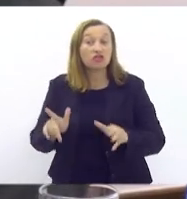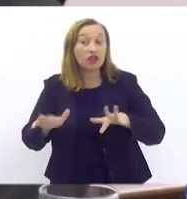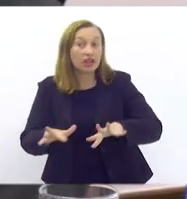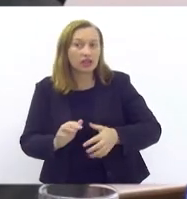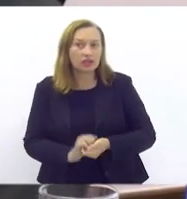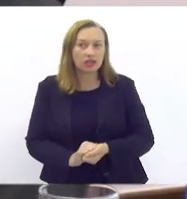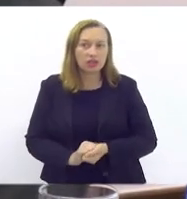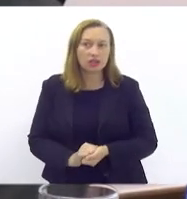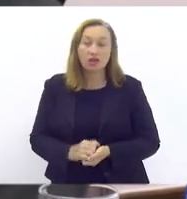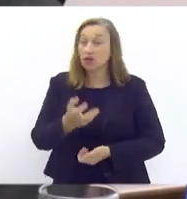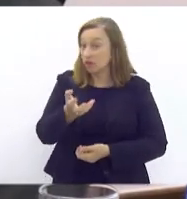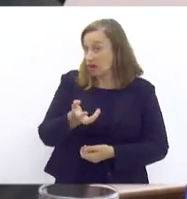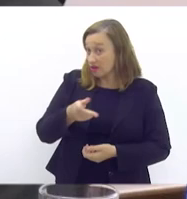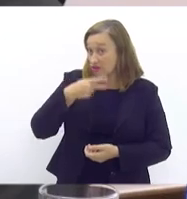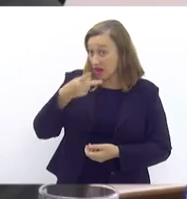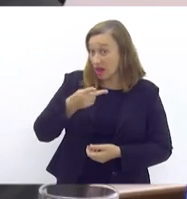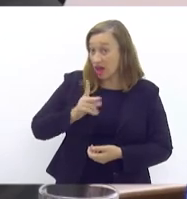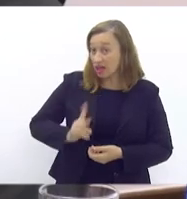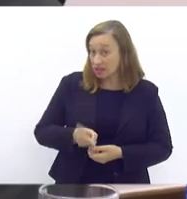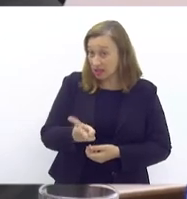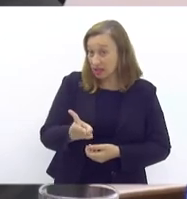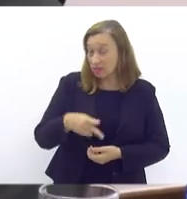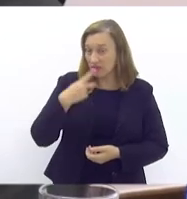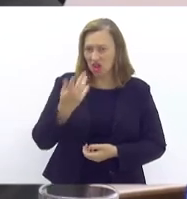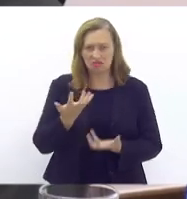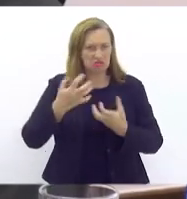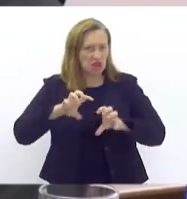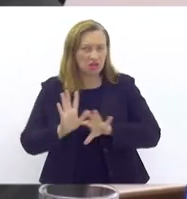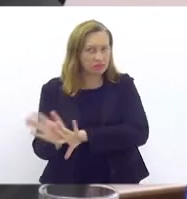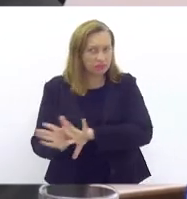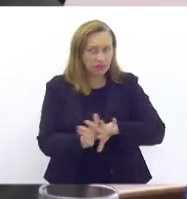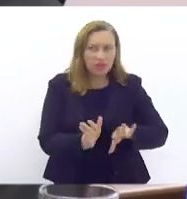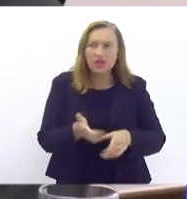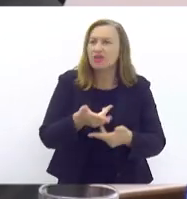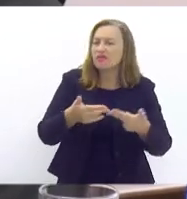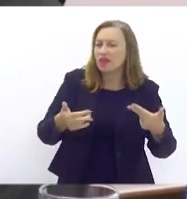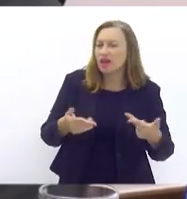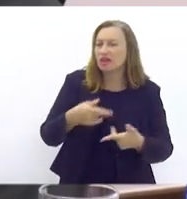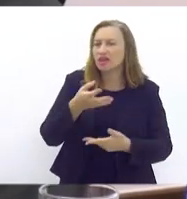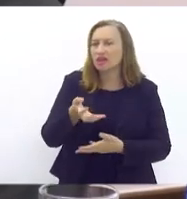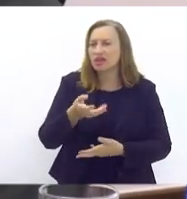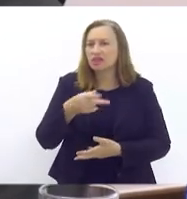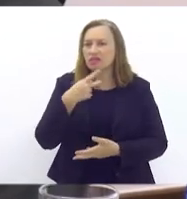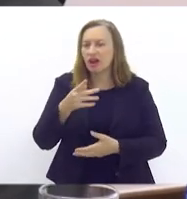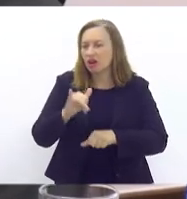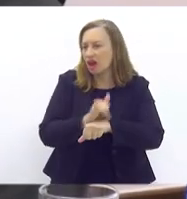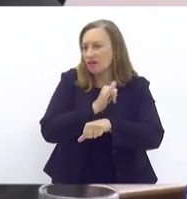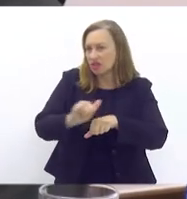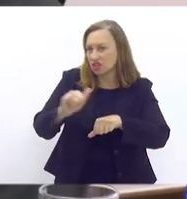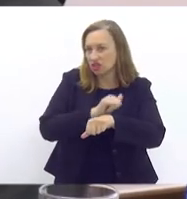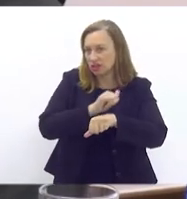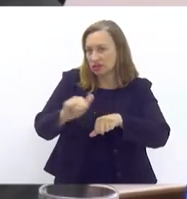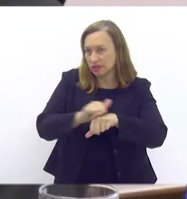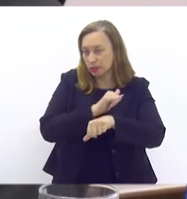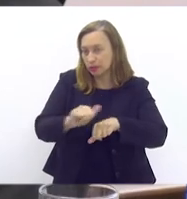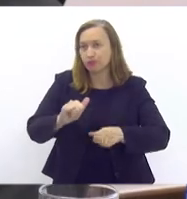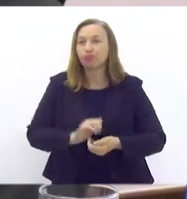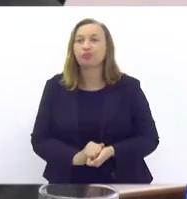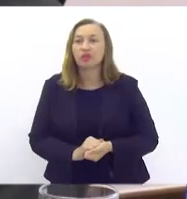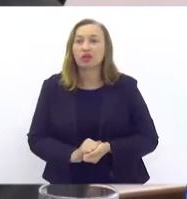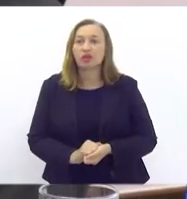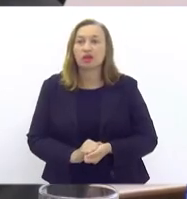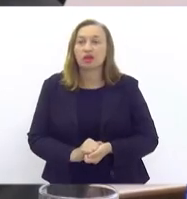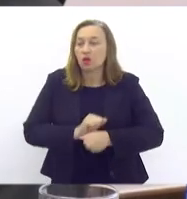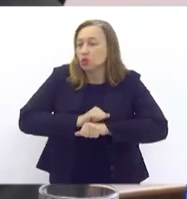e eu o que eu quero dizer e eu falo sempre eu não tô querendo porque muito se tentou inclusive com a lava-jato era